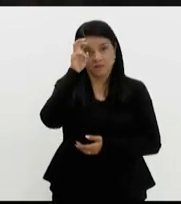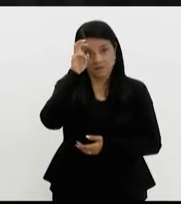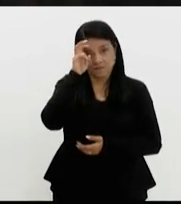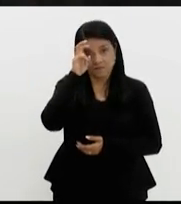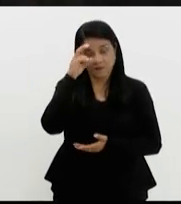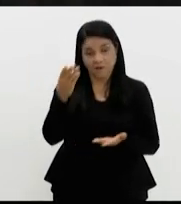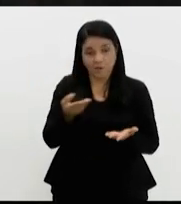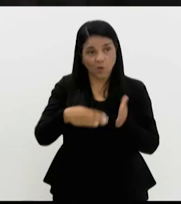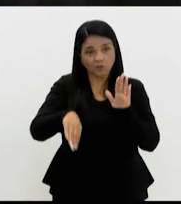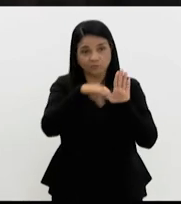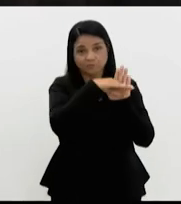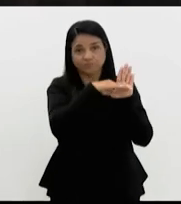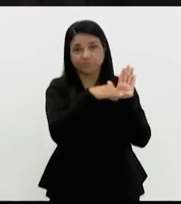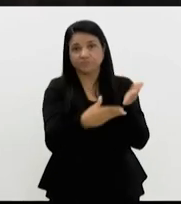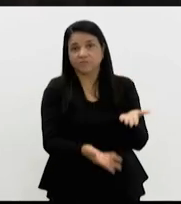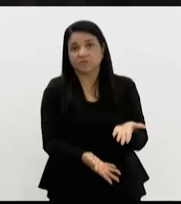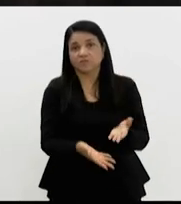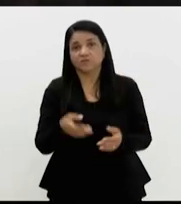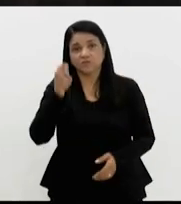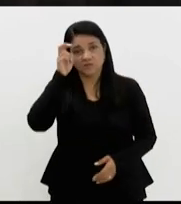na pauta dessa quinta.